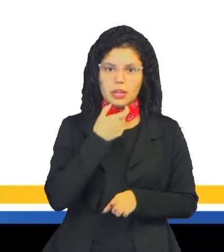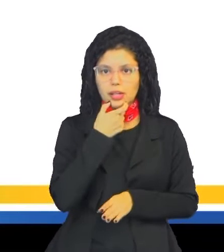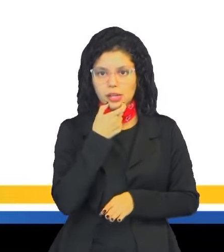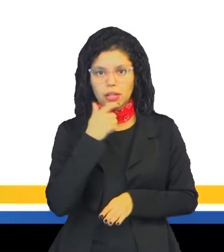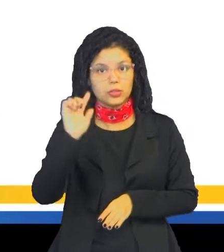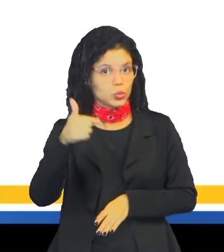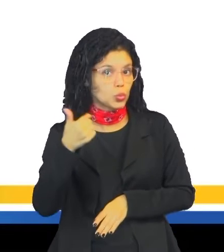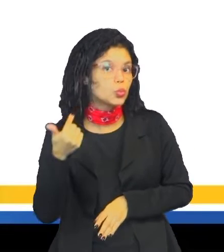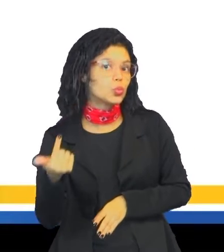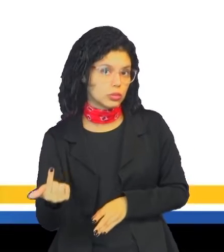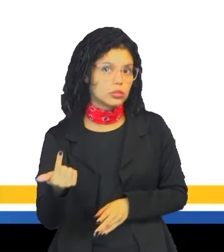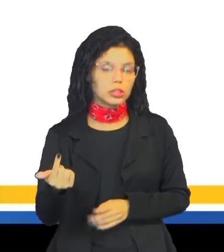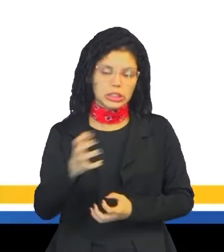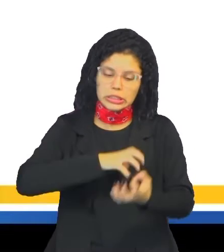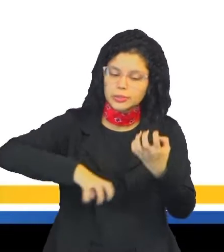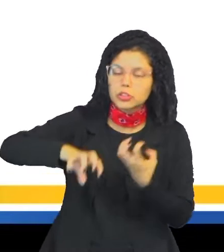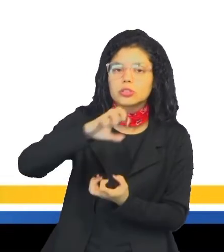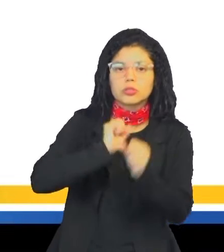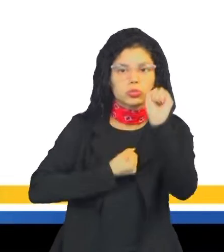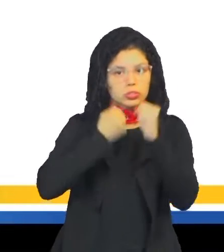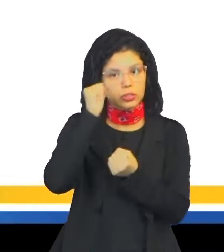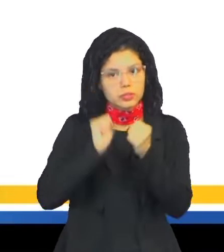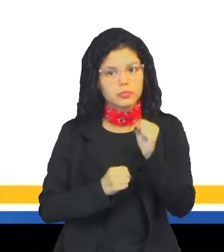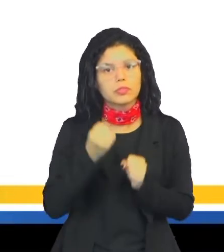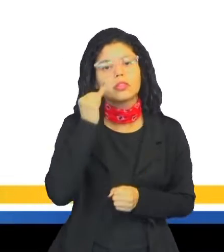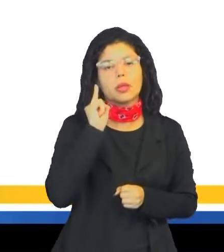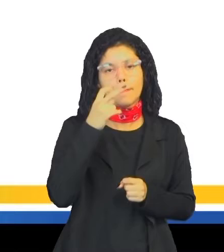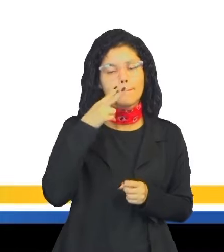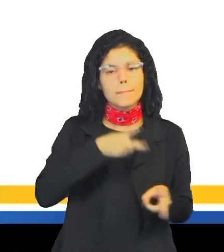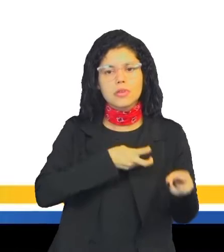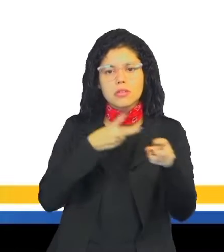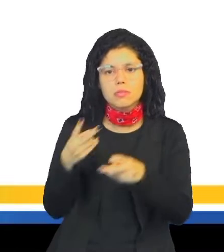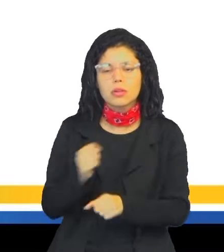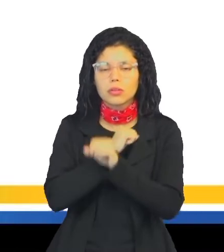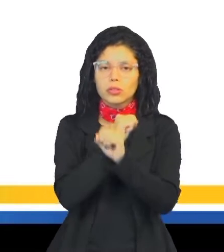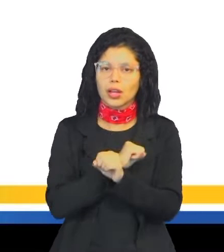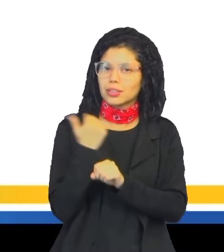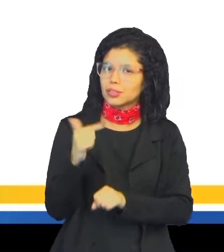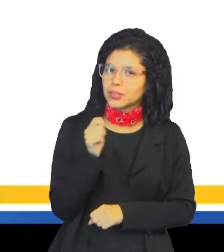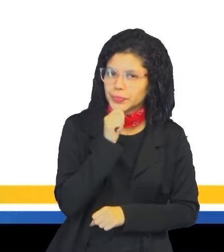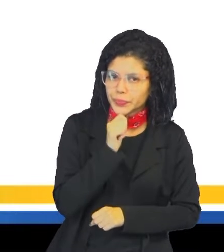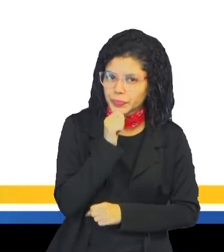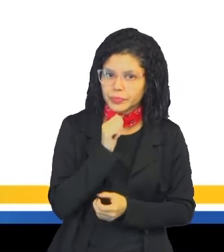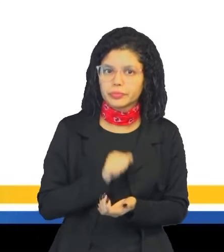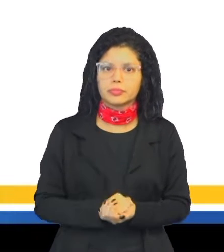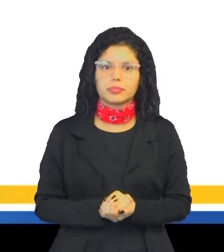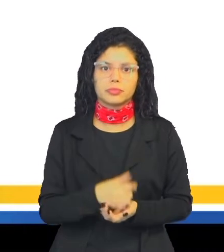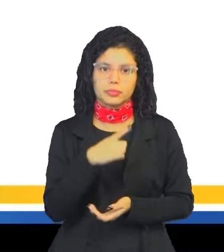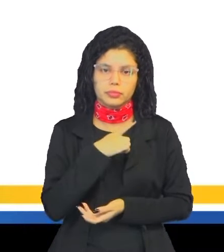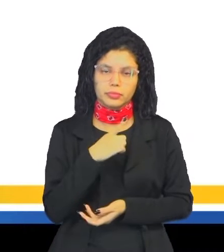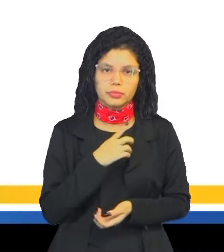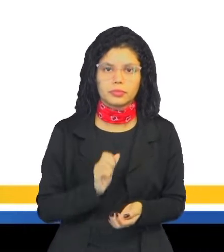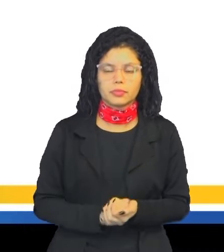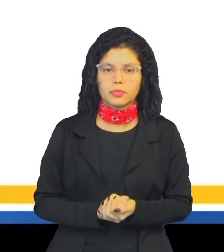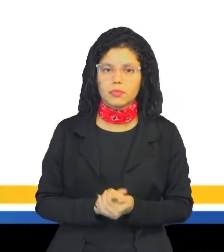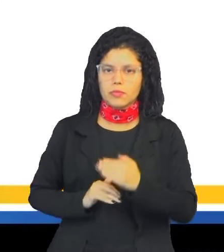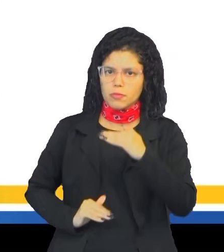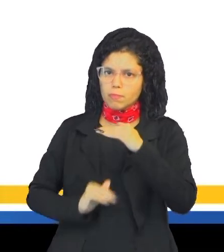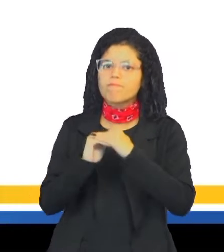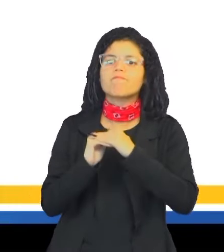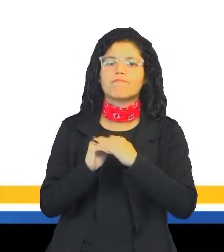outro momento, né, um momento de revolução industrial. Se você perceber que o escravo não consome, a gente tem aí uma